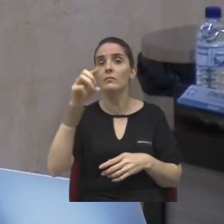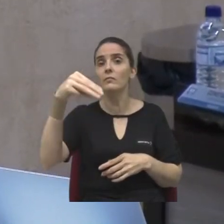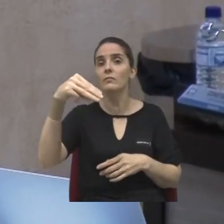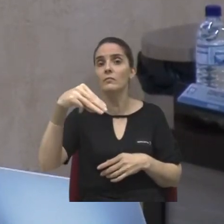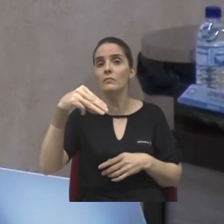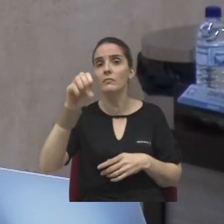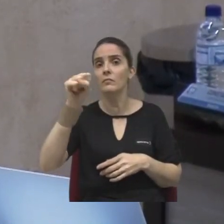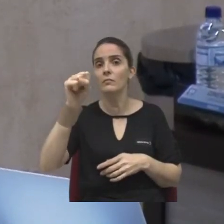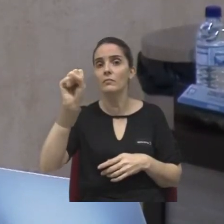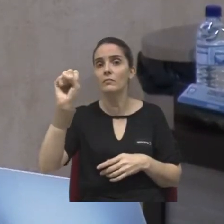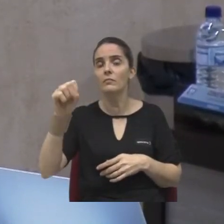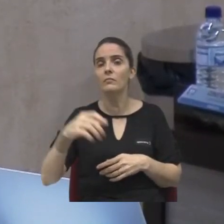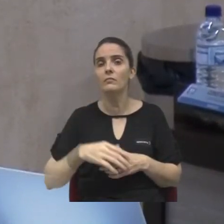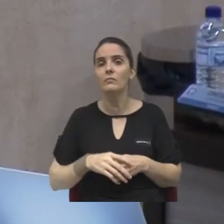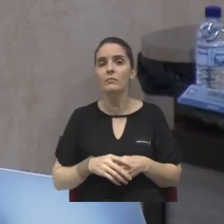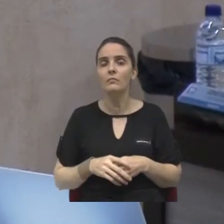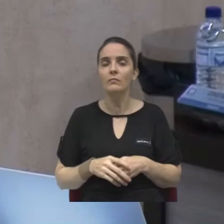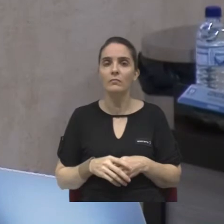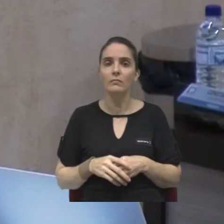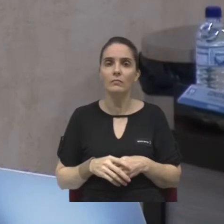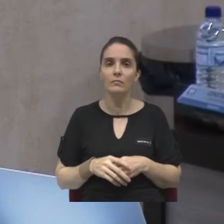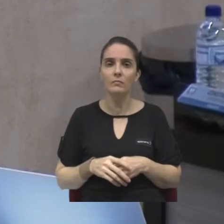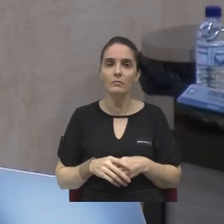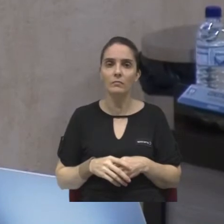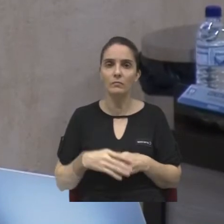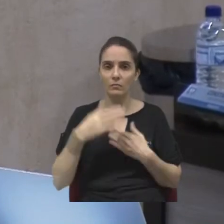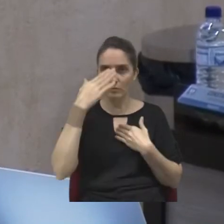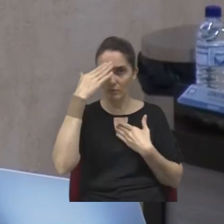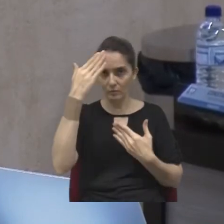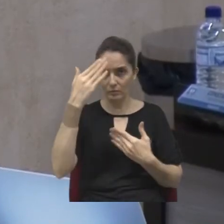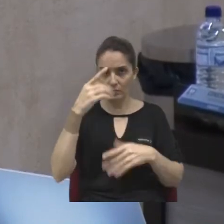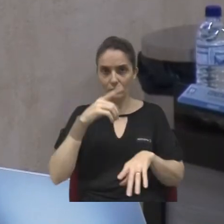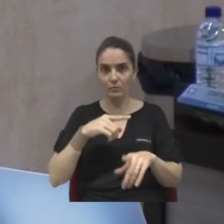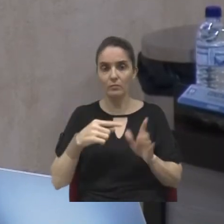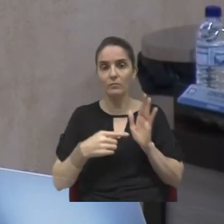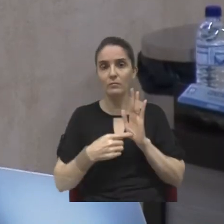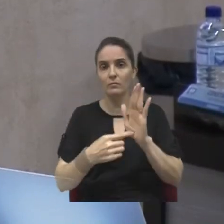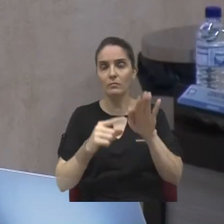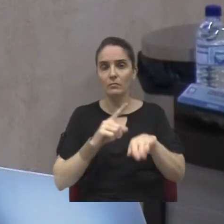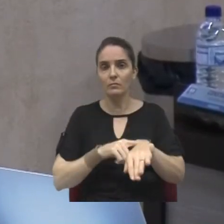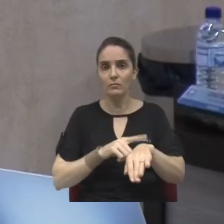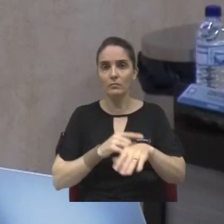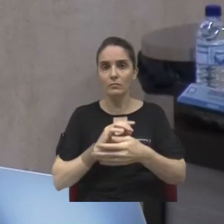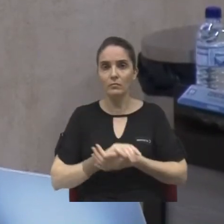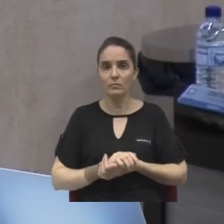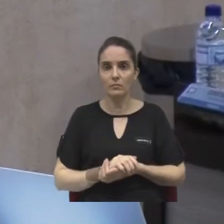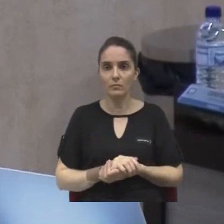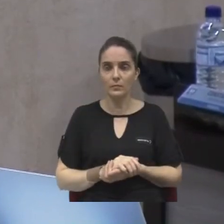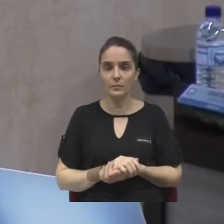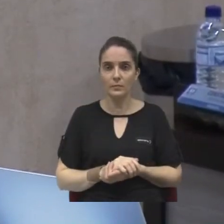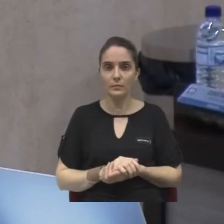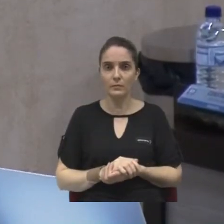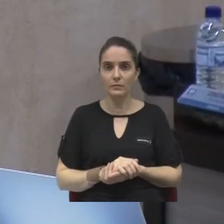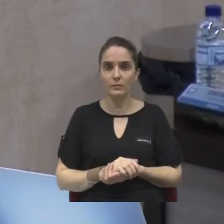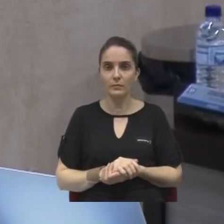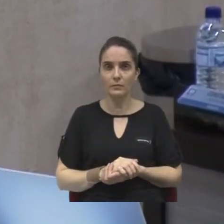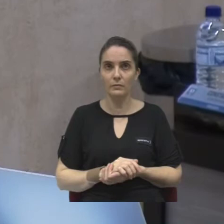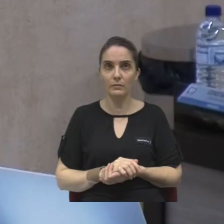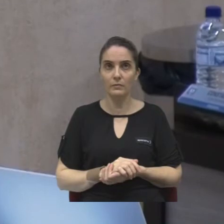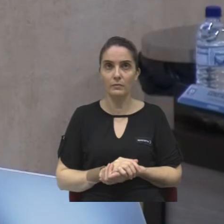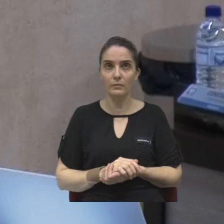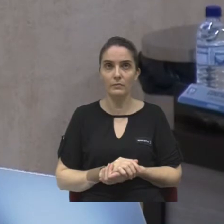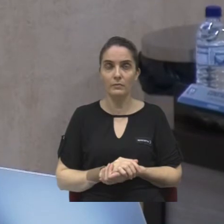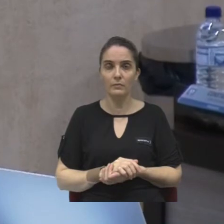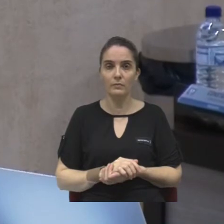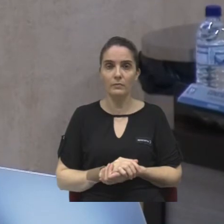Silva, pode ficar tranquilo. Eu agradeço de sinalizar o horário para mim. Mas, então, a gente tem aí a questão de